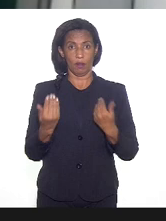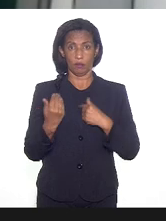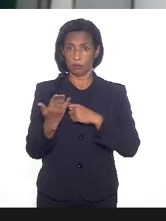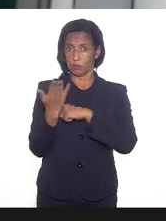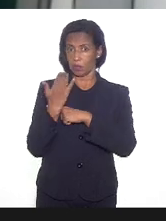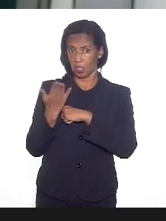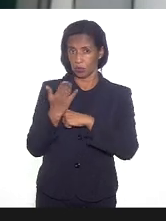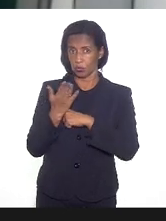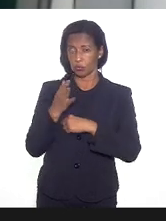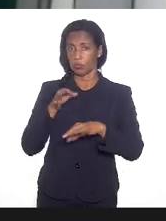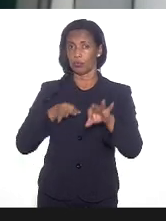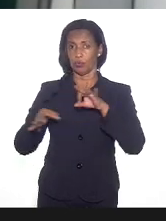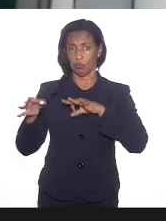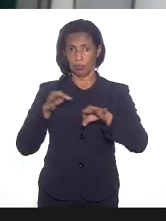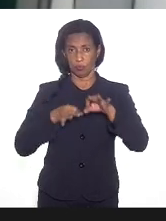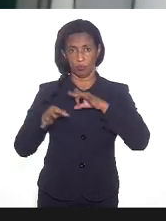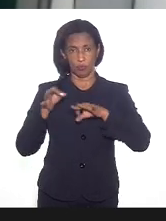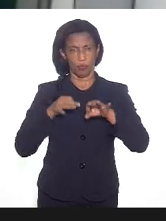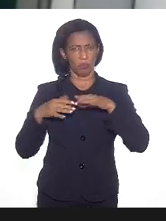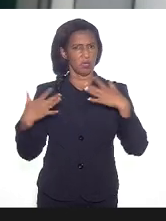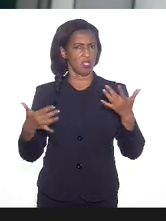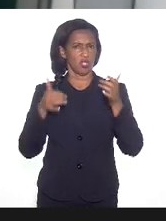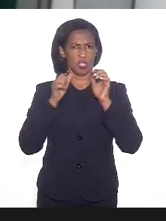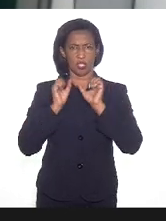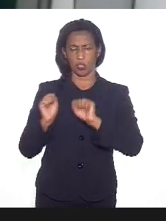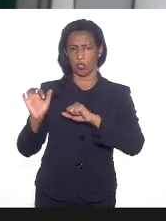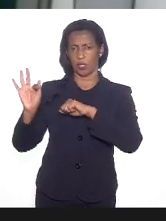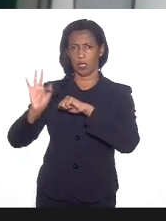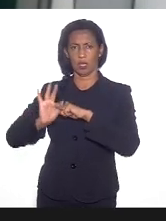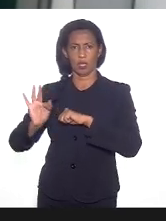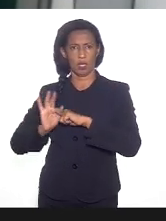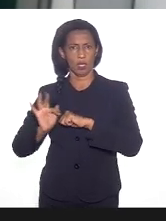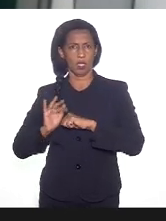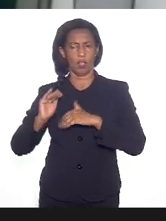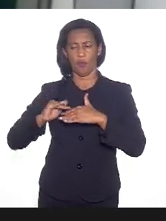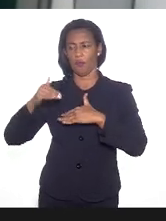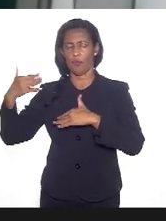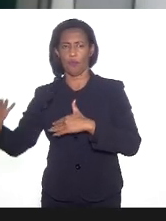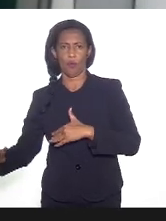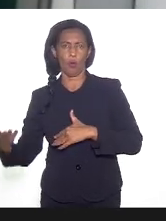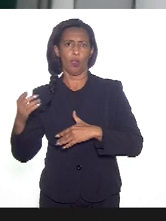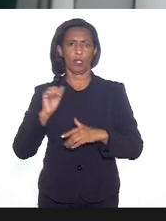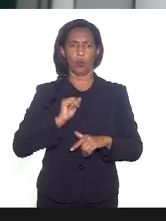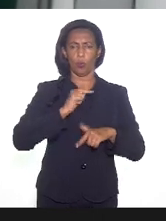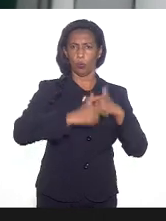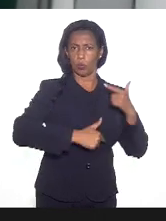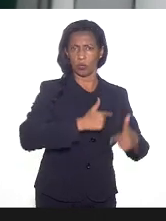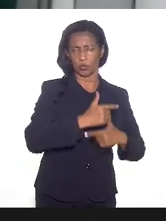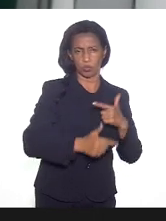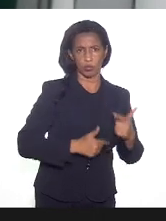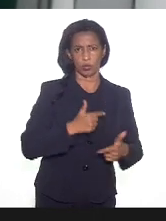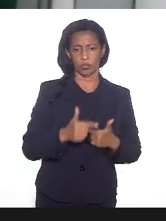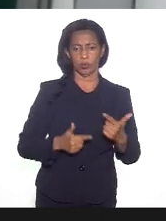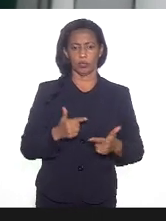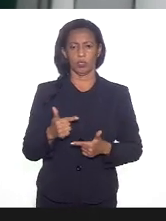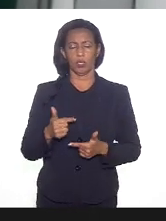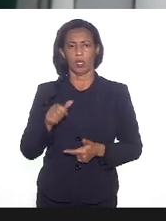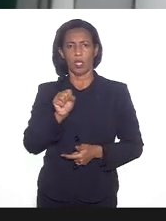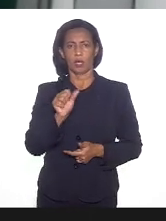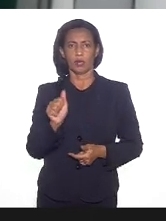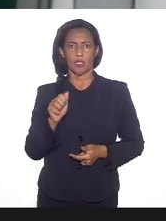ajudou de maneira decisiva, seja a assessoria técnica externa à Assembleia Legislativa, nas figuras da